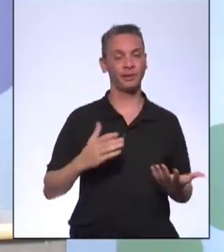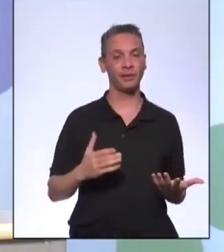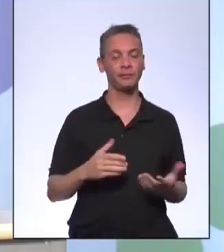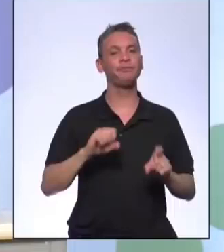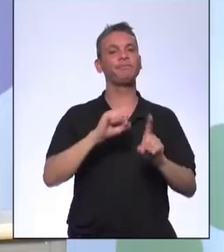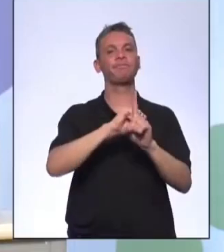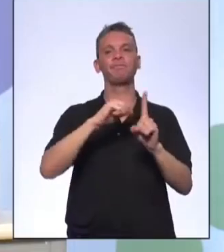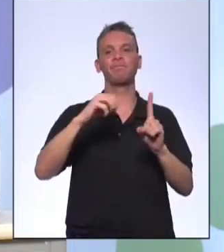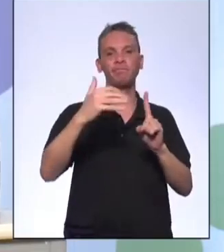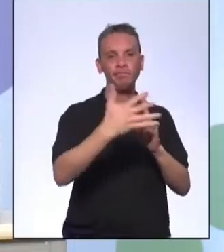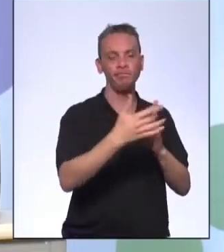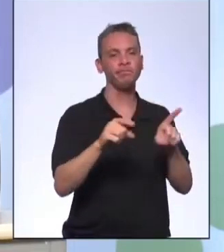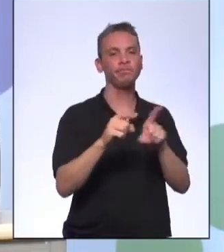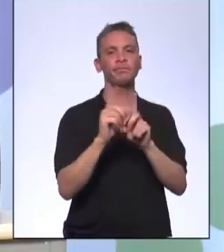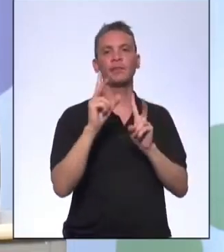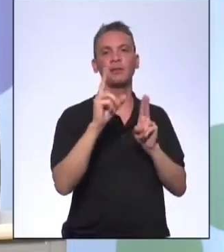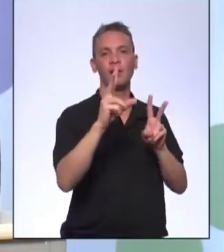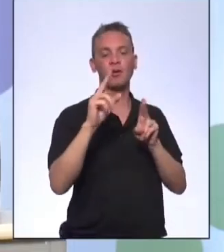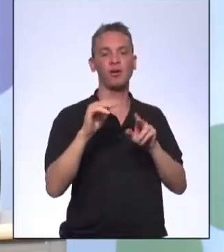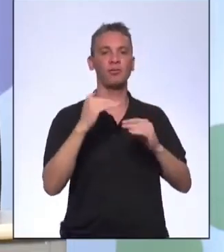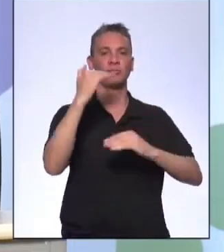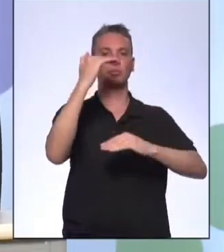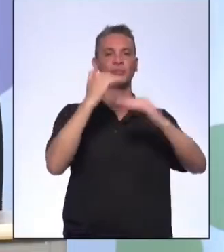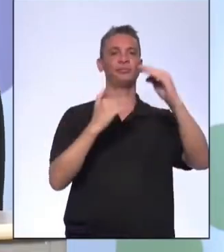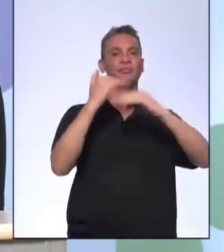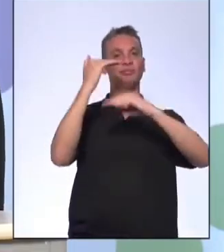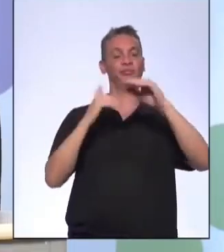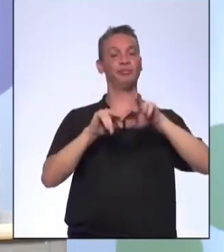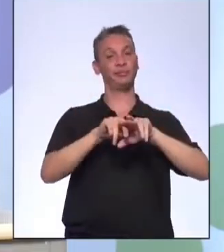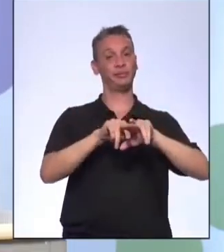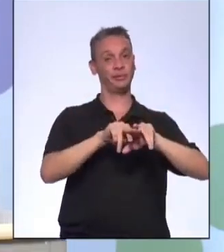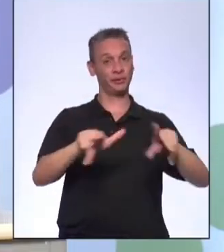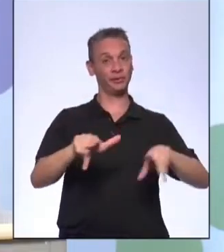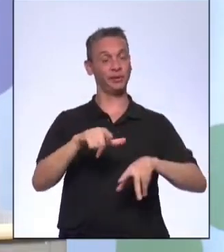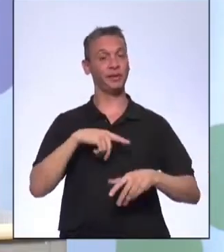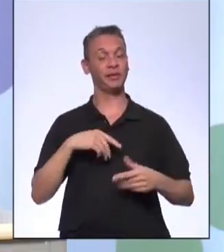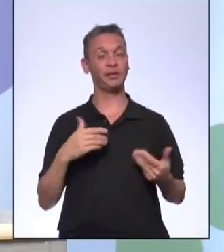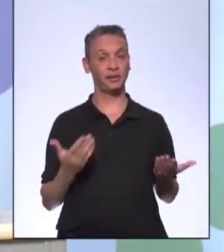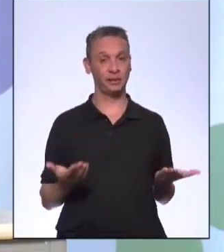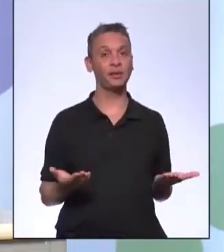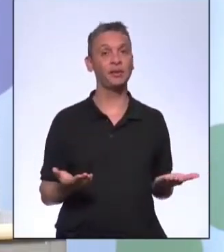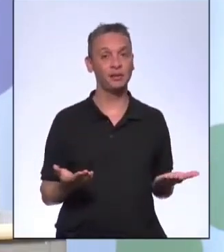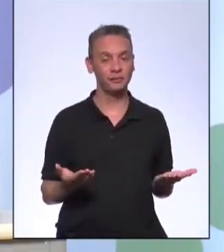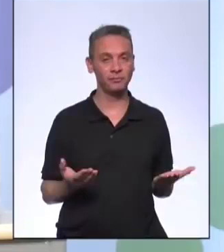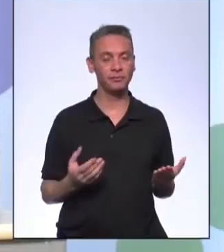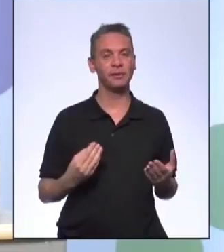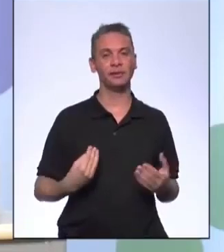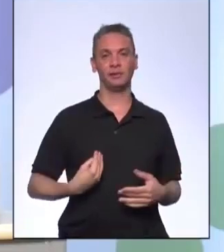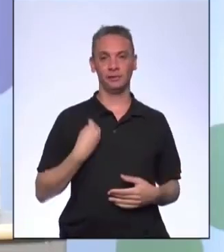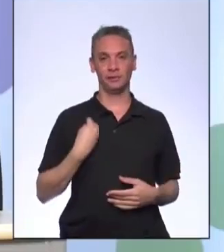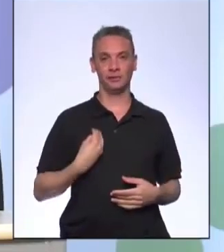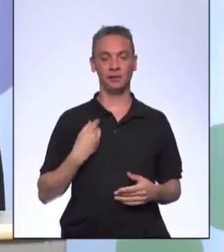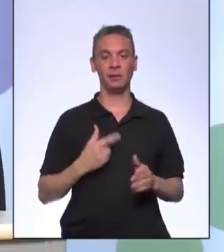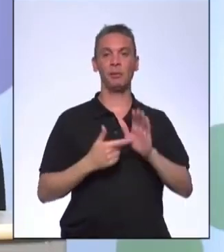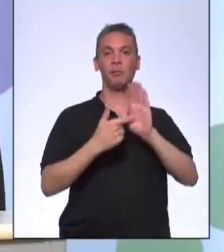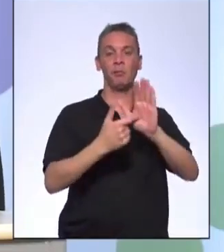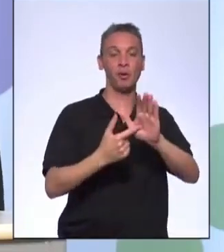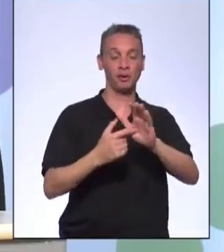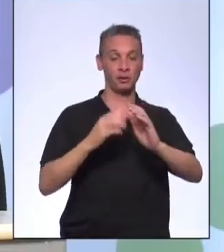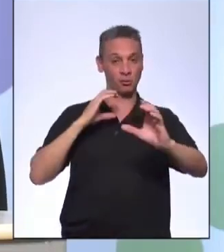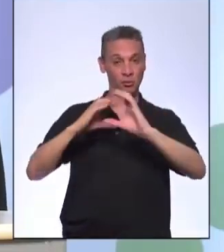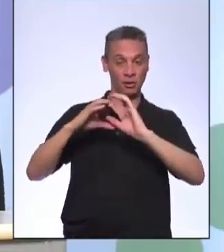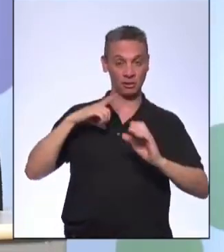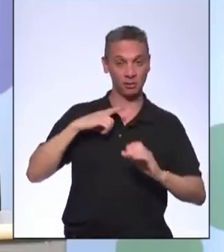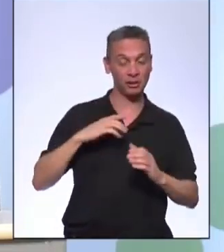sociedade, cheia de diferenças e desigualdades. E essas diferenças e desigualdades, elas estão expressas nos meios de